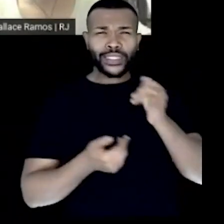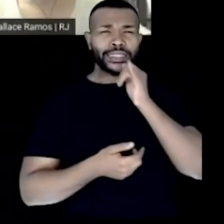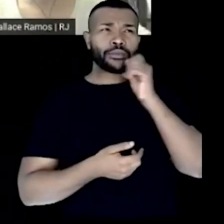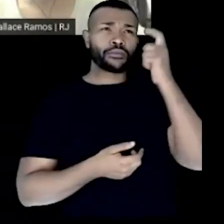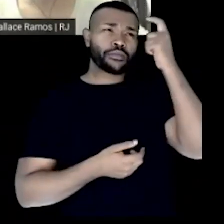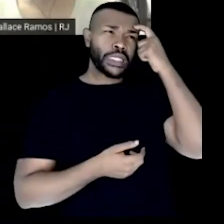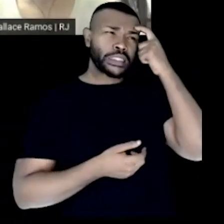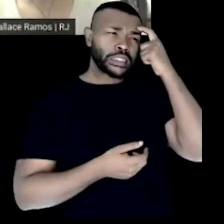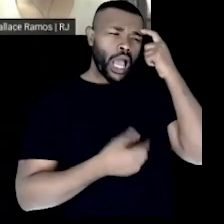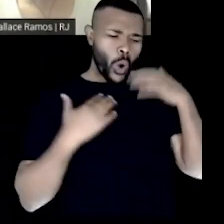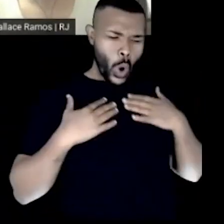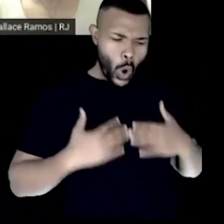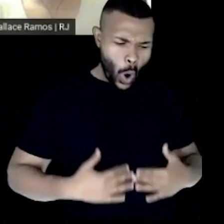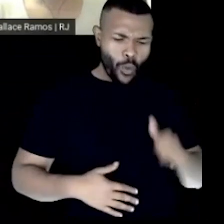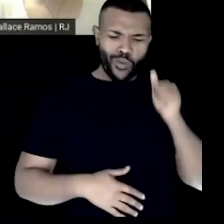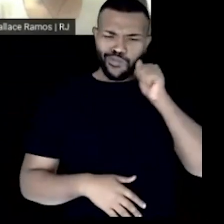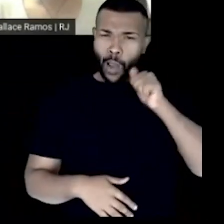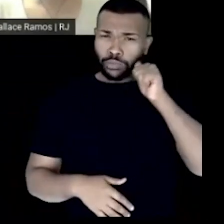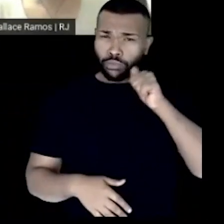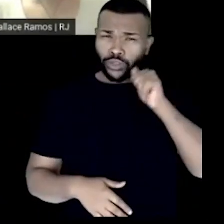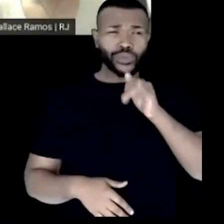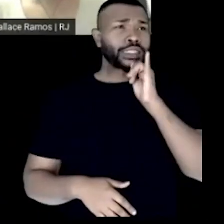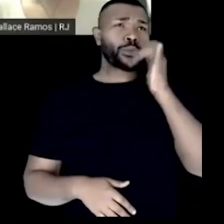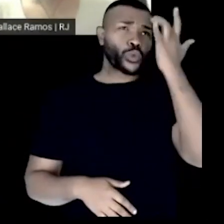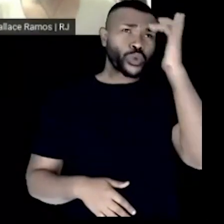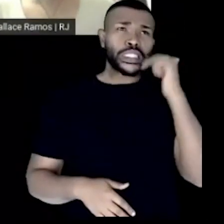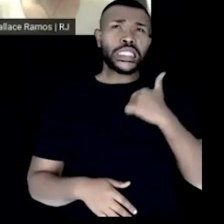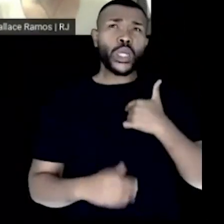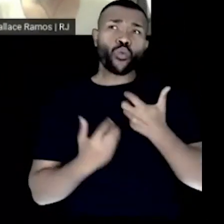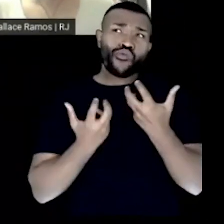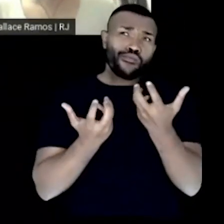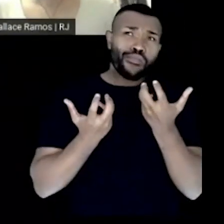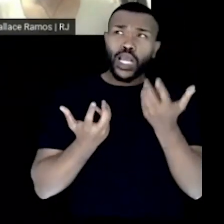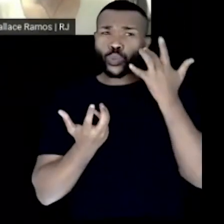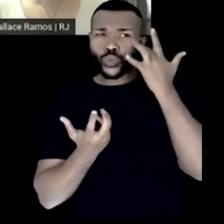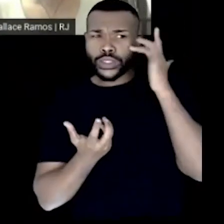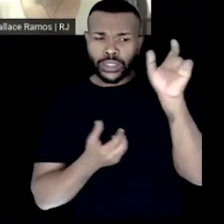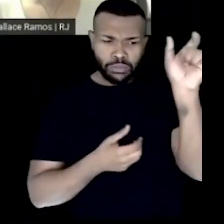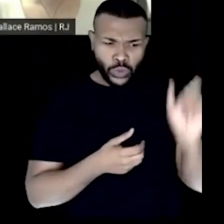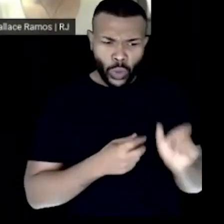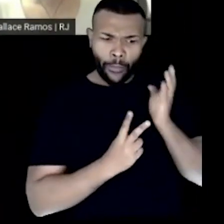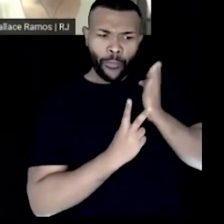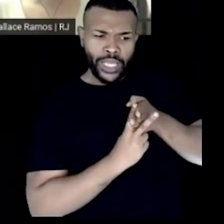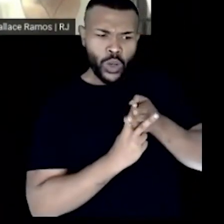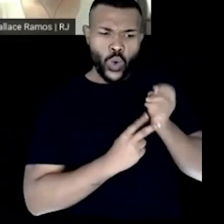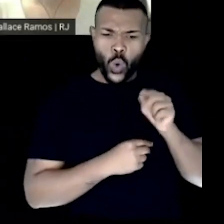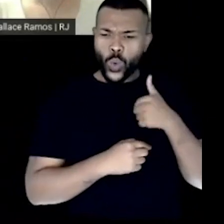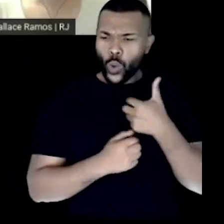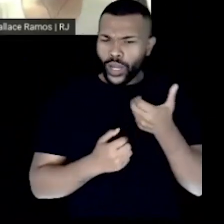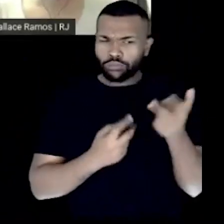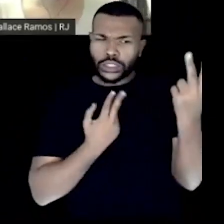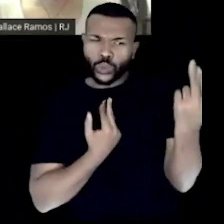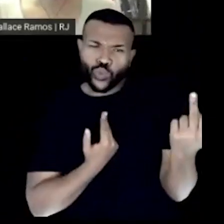de idealizar o corpo feminino. Então é uma coisa de, eu não sei se eu quero essa pessoa